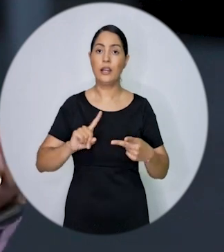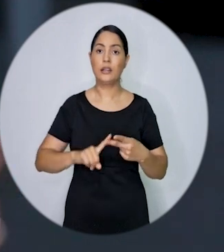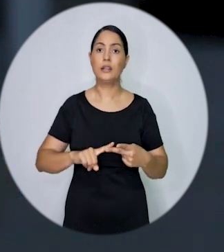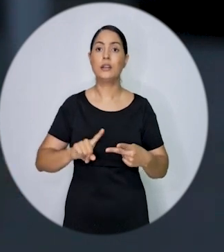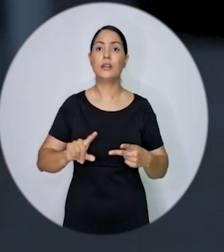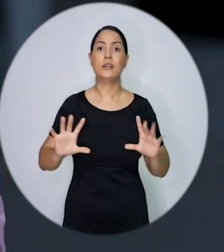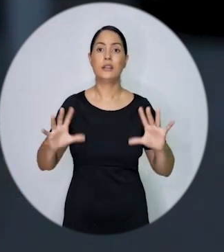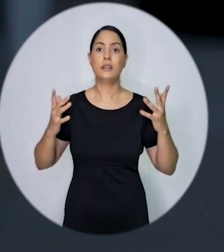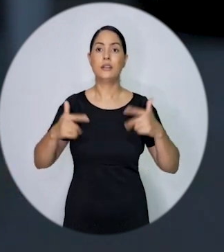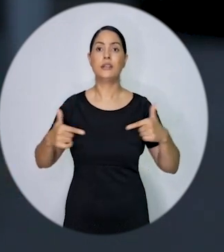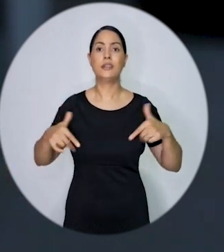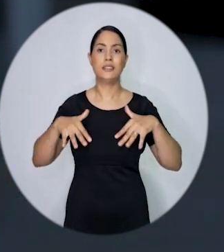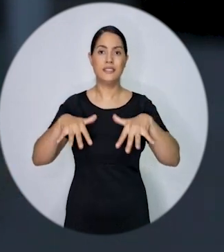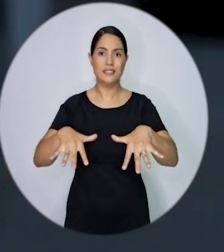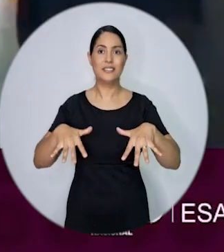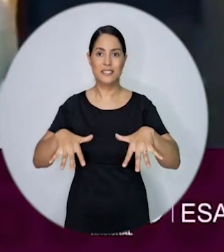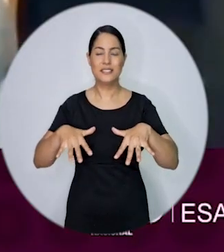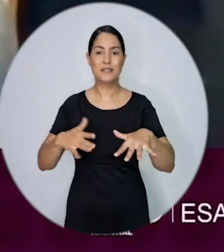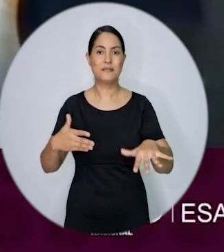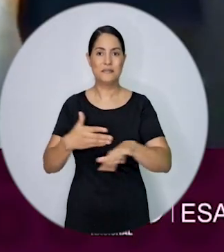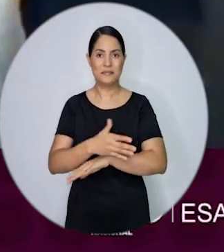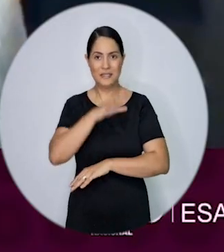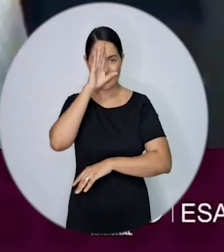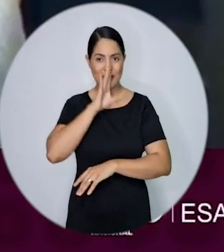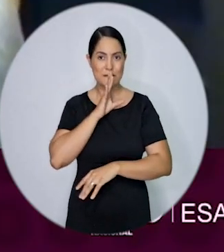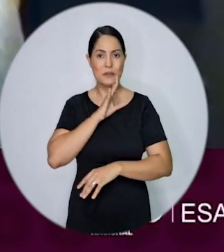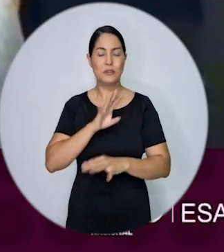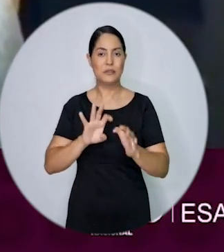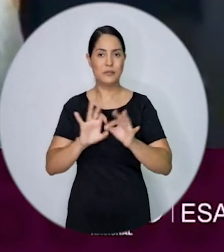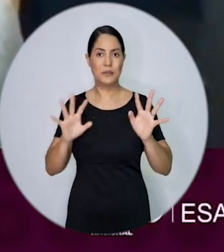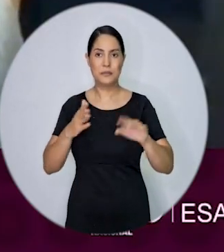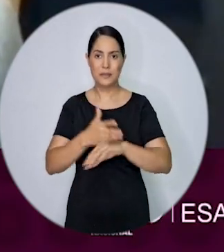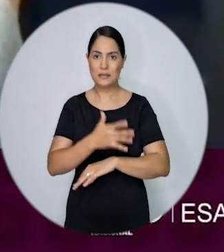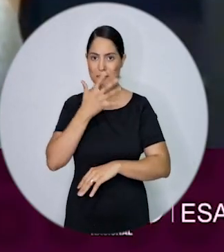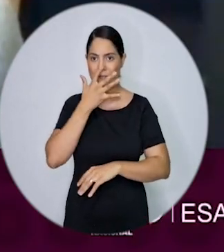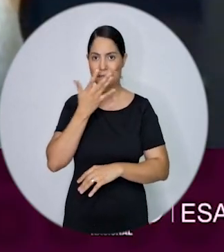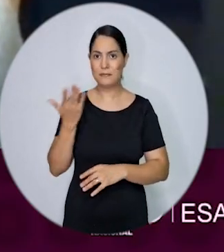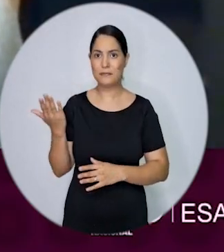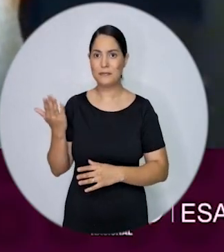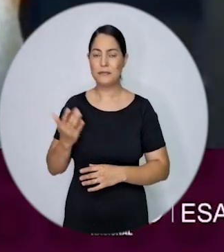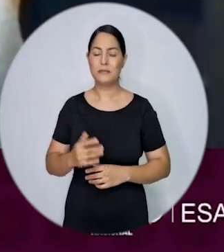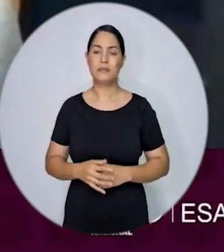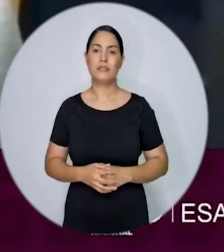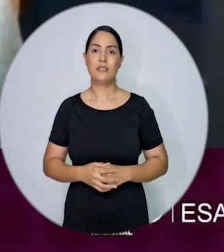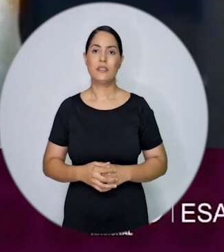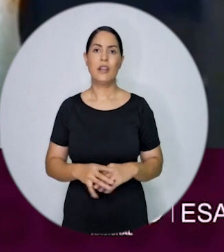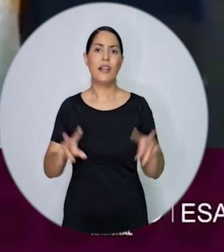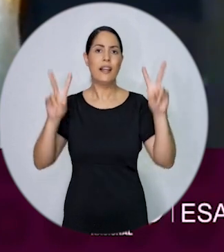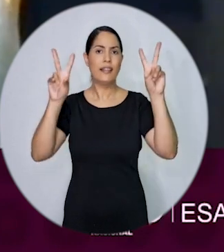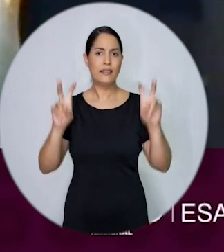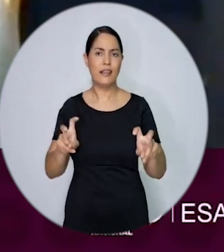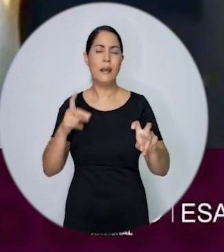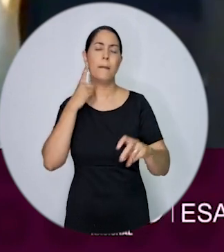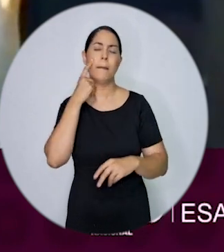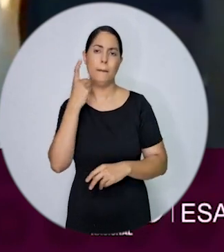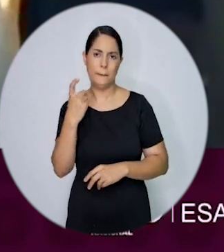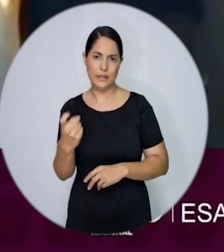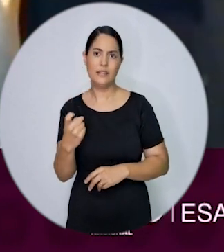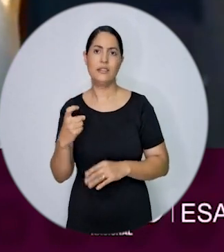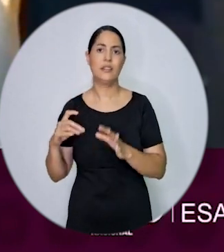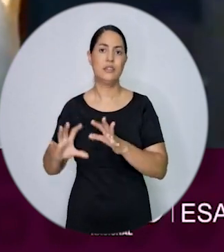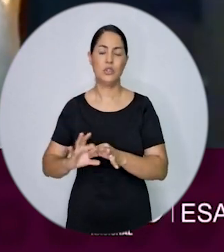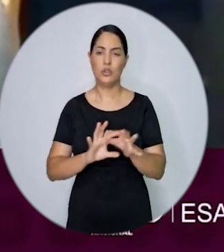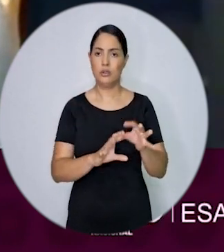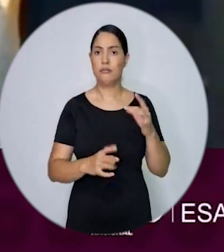foi gratuito e aberto ao público. Um tema que talvez não desperte muitas vezes grande interesse